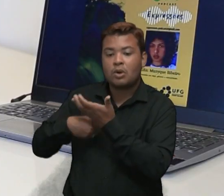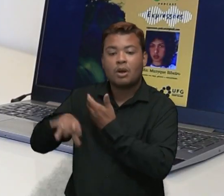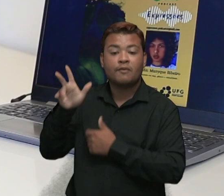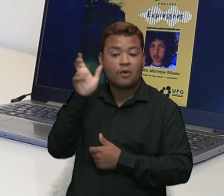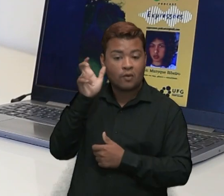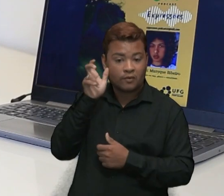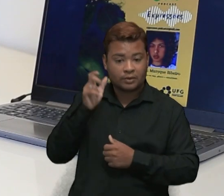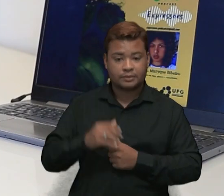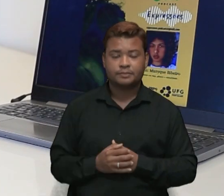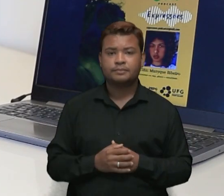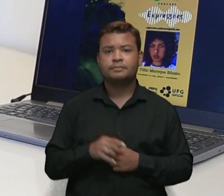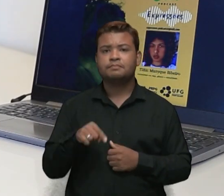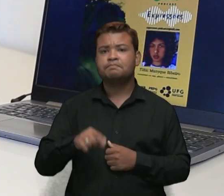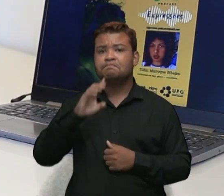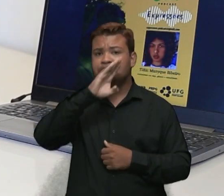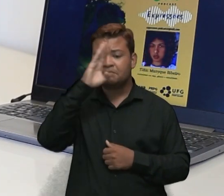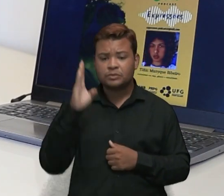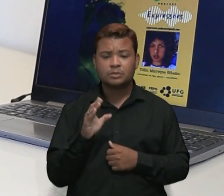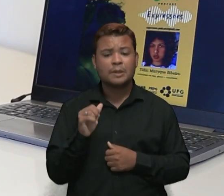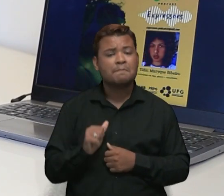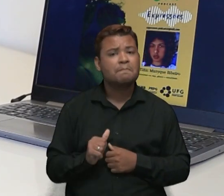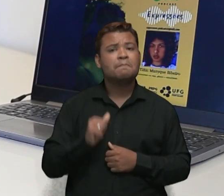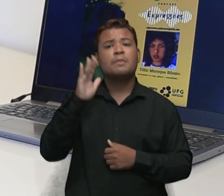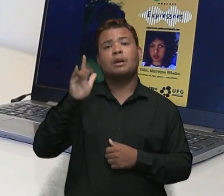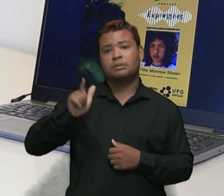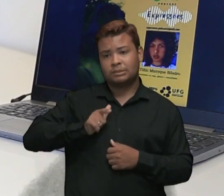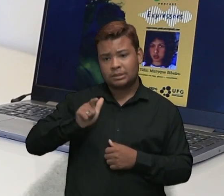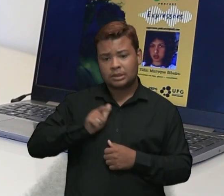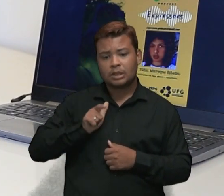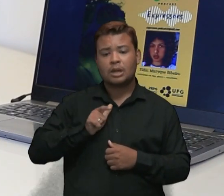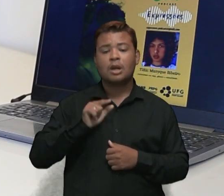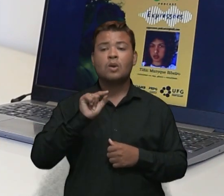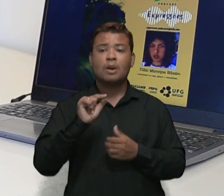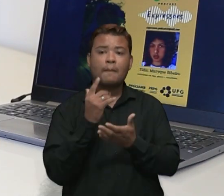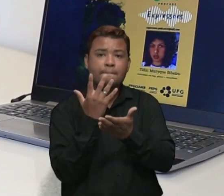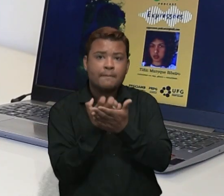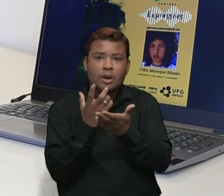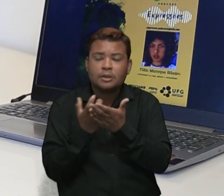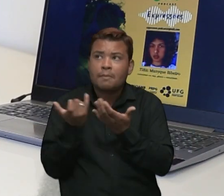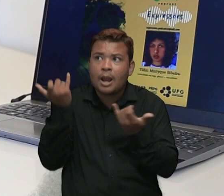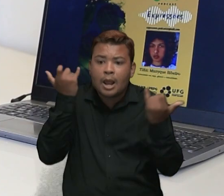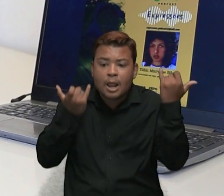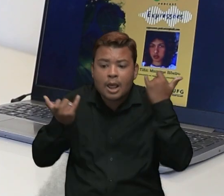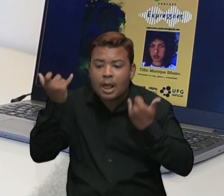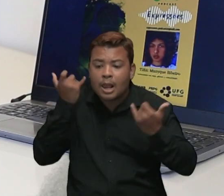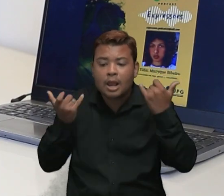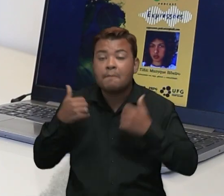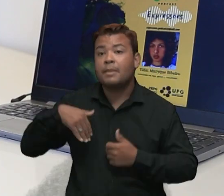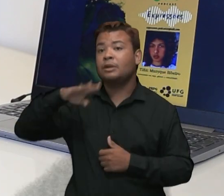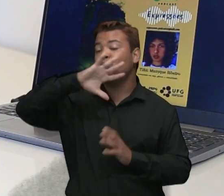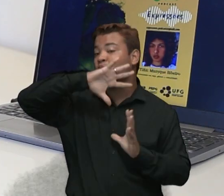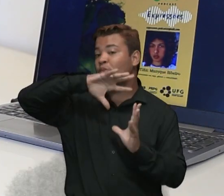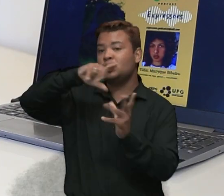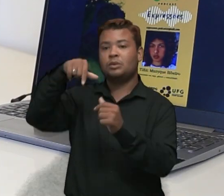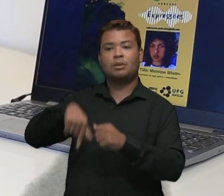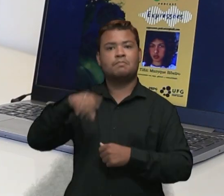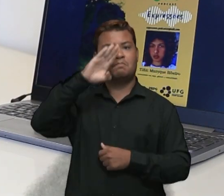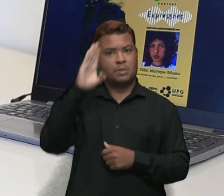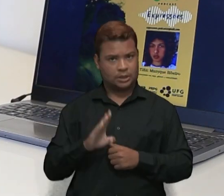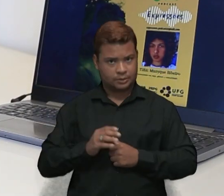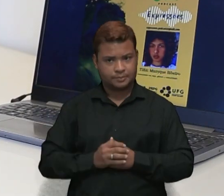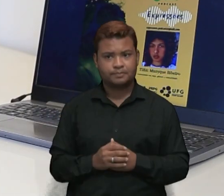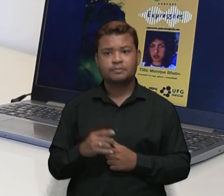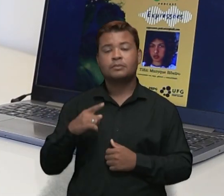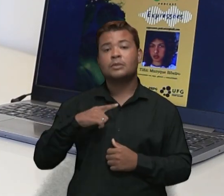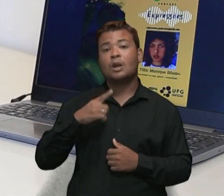O Brasil é o país que mais consome conteúdo por podcast do mundo. Cerca de 40%